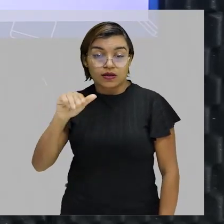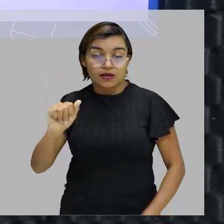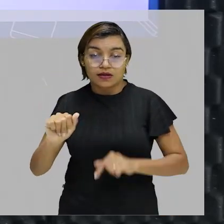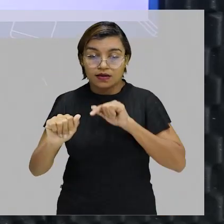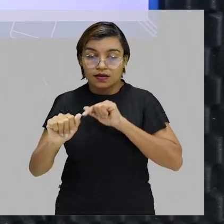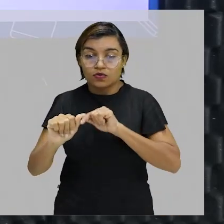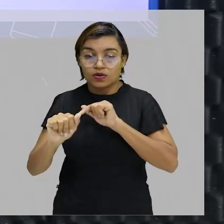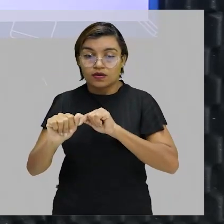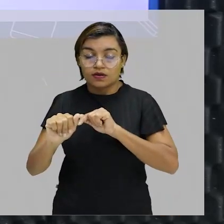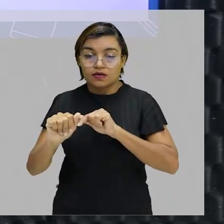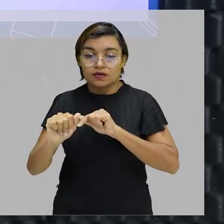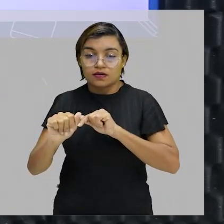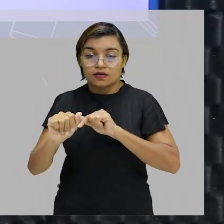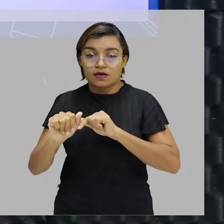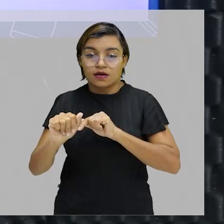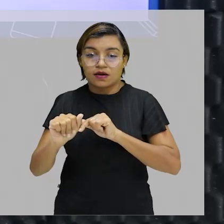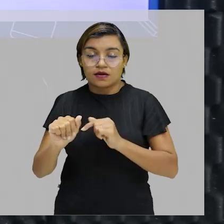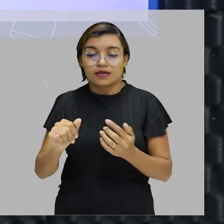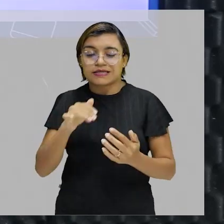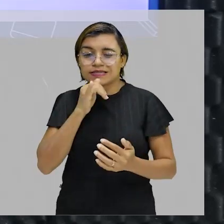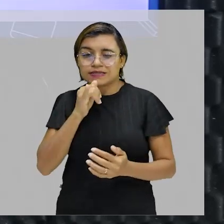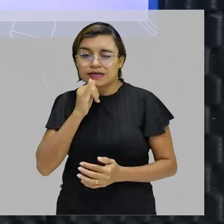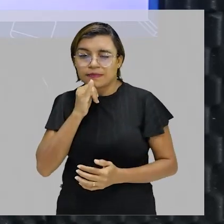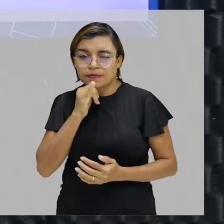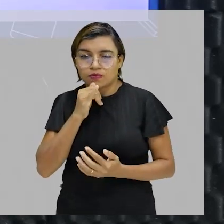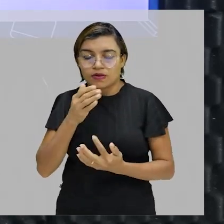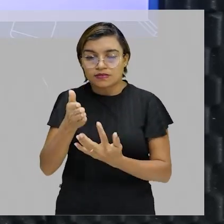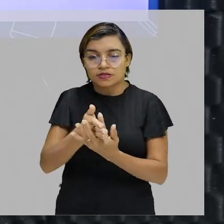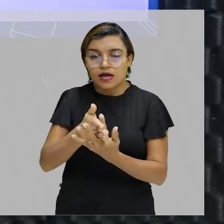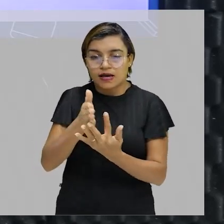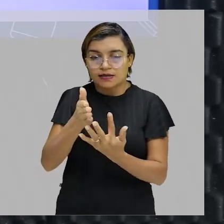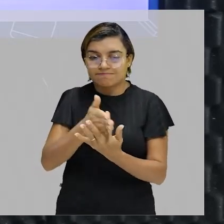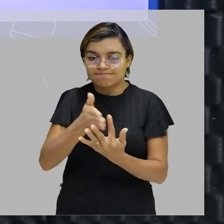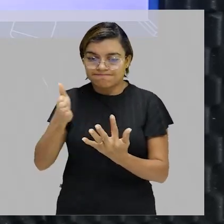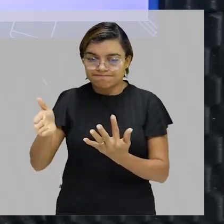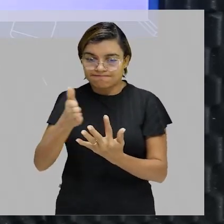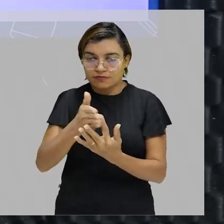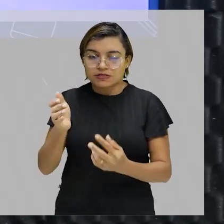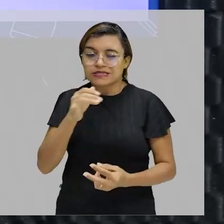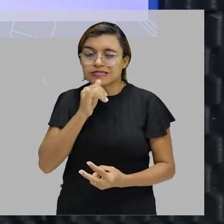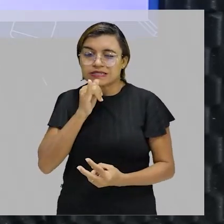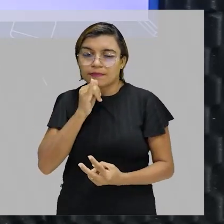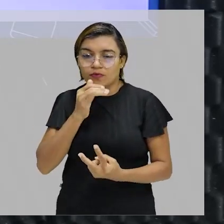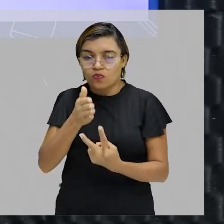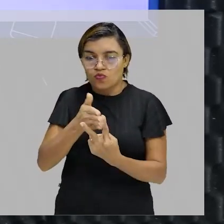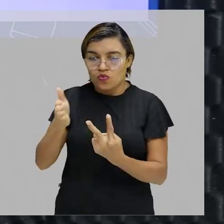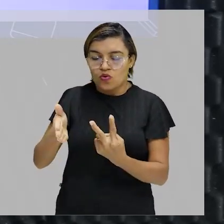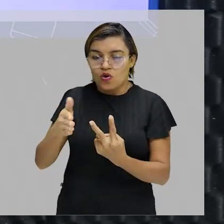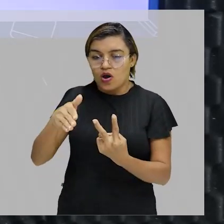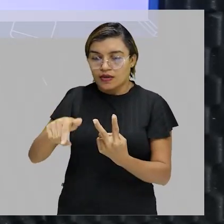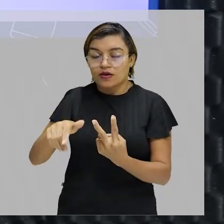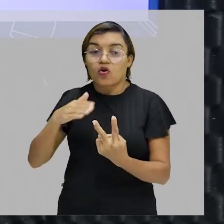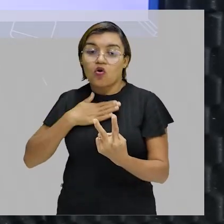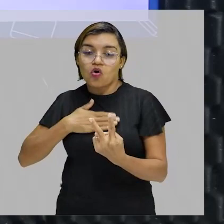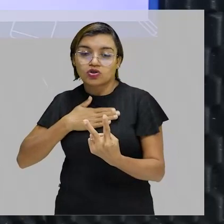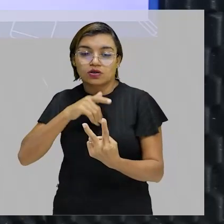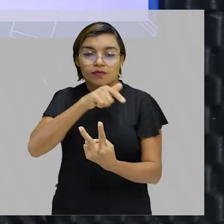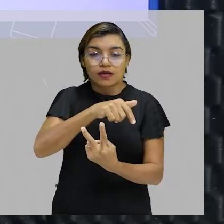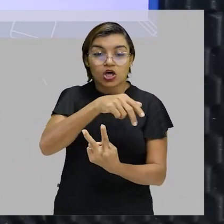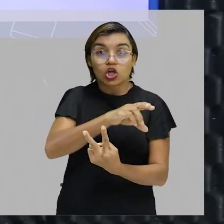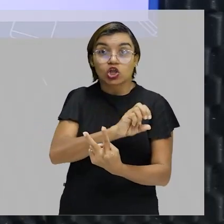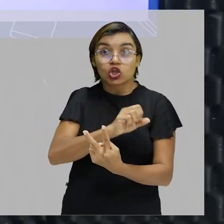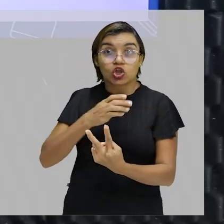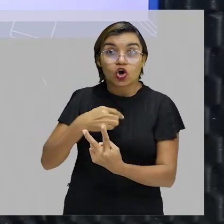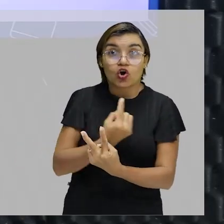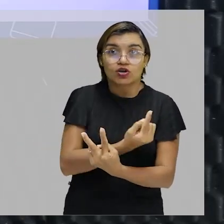flexão verbal, tá bom? Então, normalmente, a forma direta é sujeito e verbo. Sujeito e verbo.